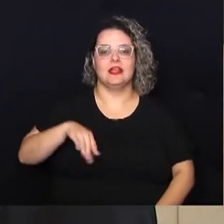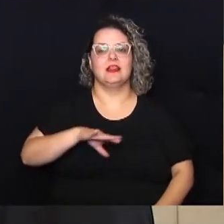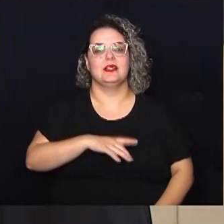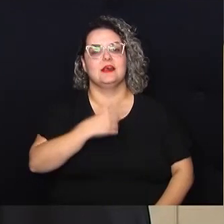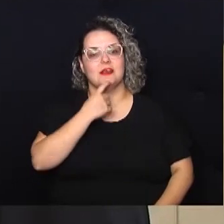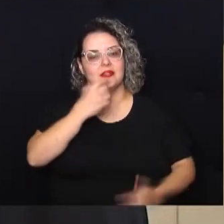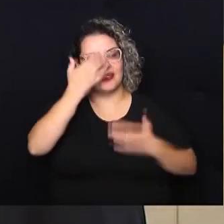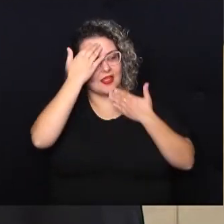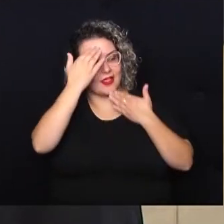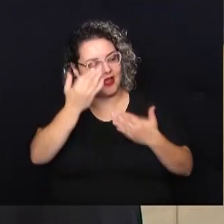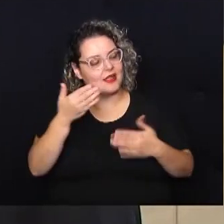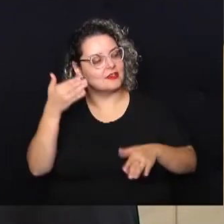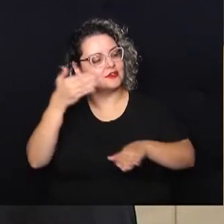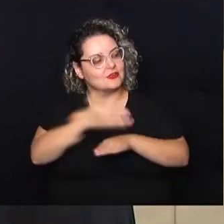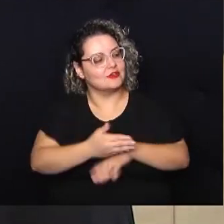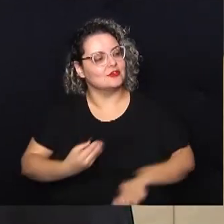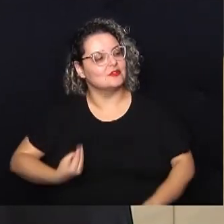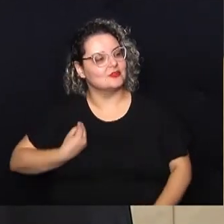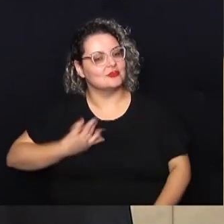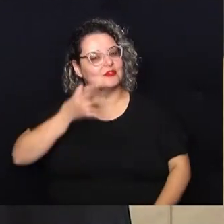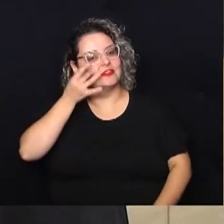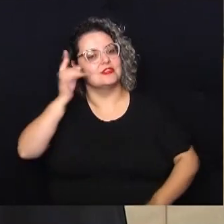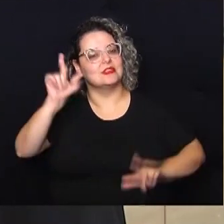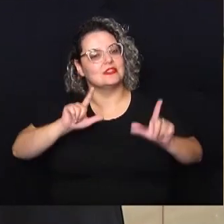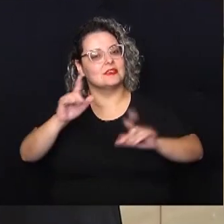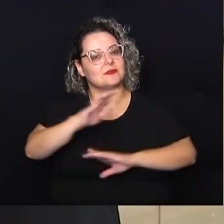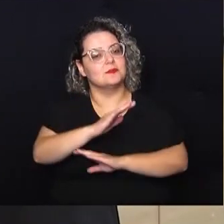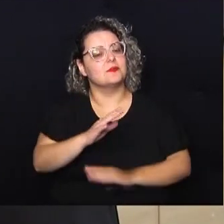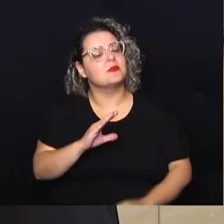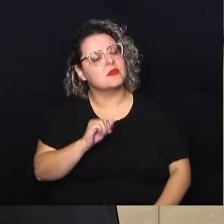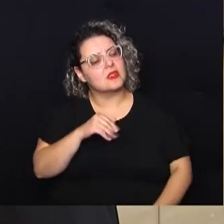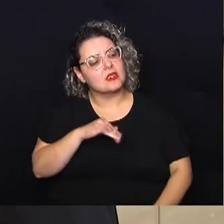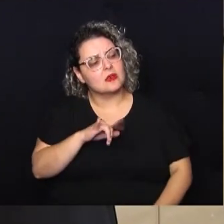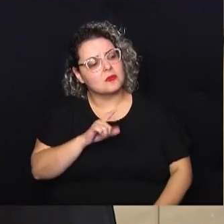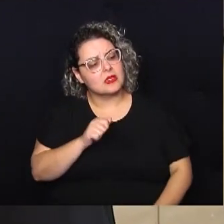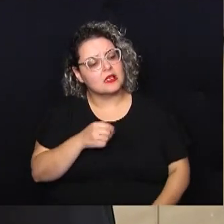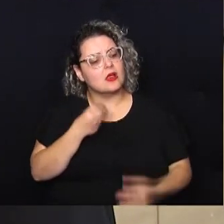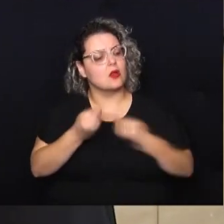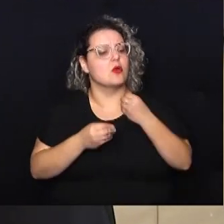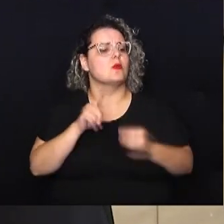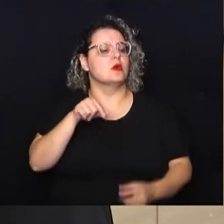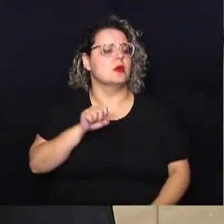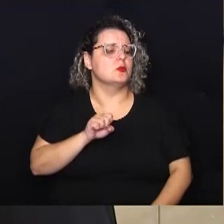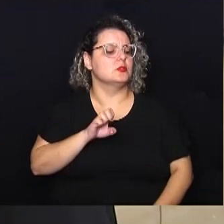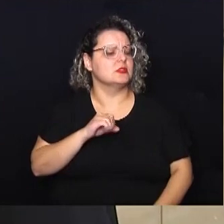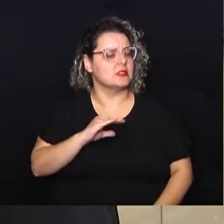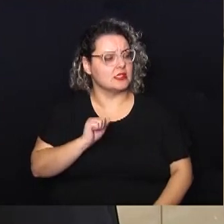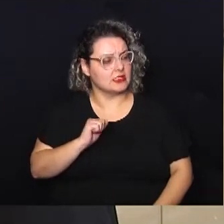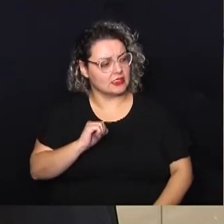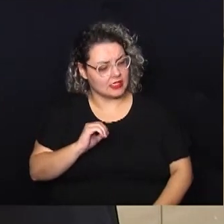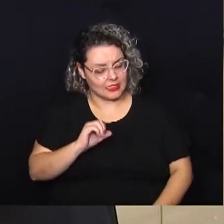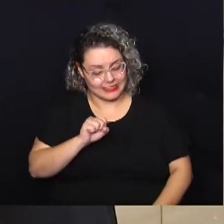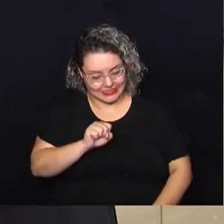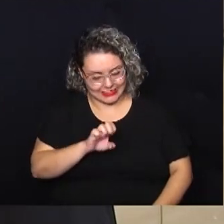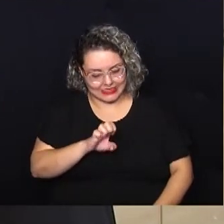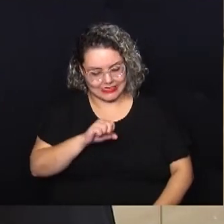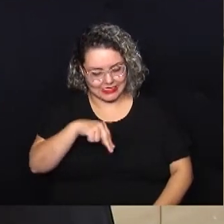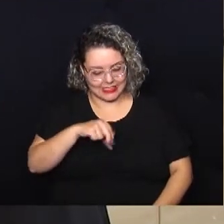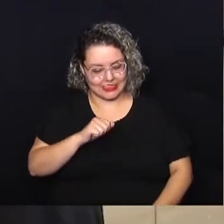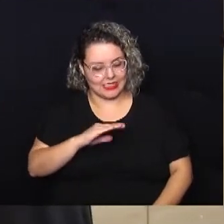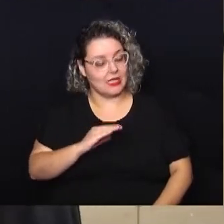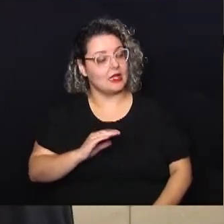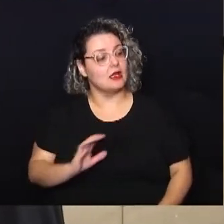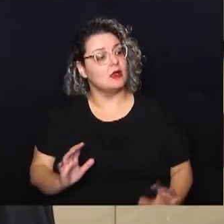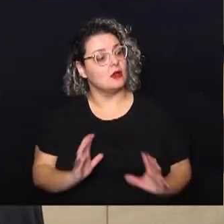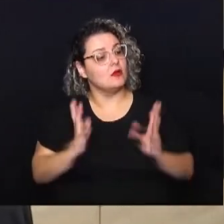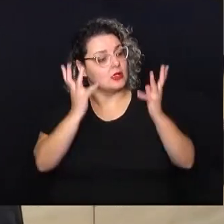muito a sua participação ao vivo aqui na TV Câmara. E Camila, como que é para o Senac estar sediando esse evento tão